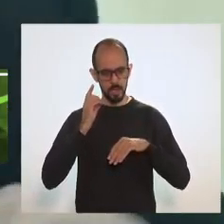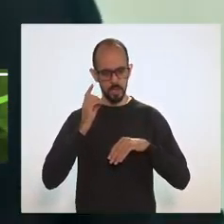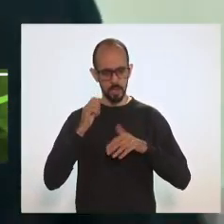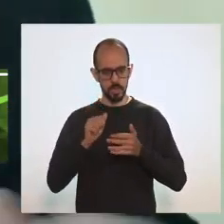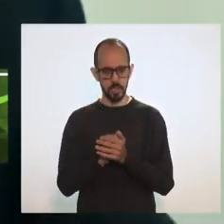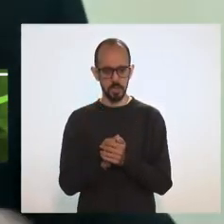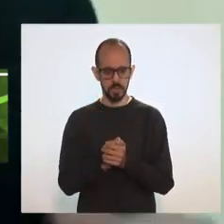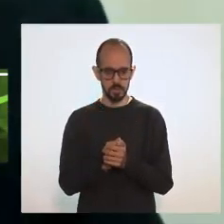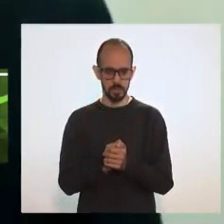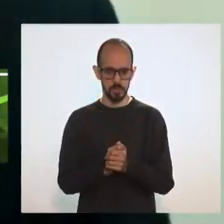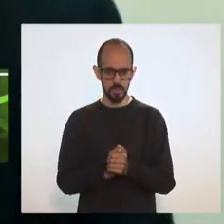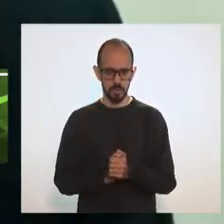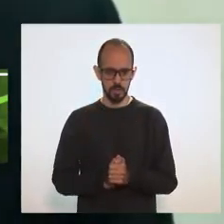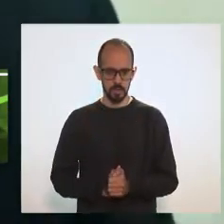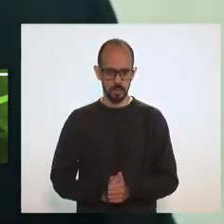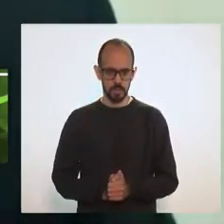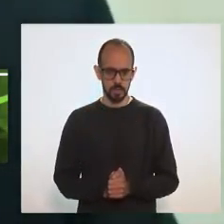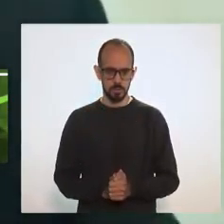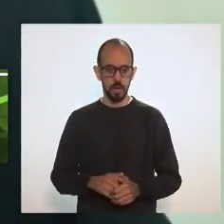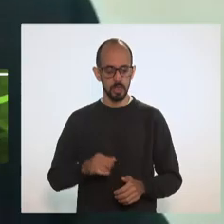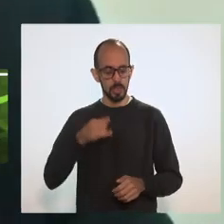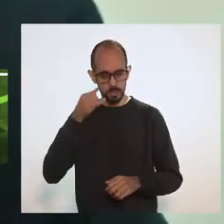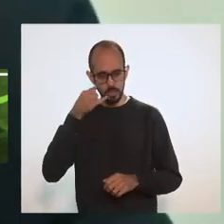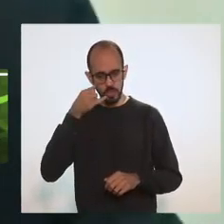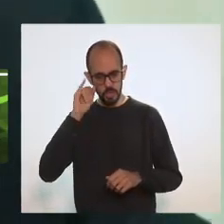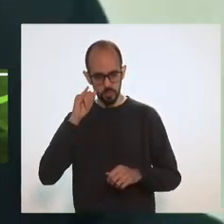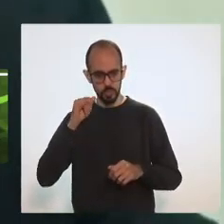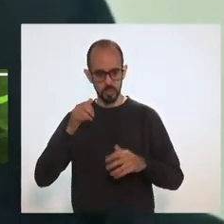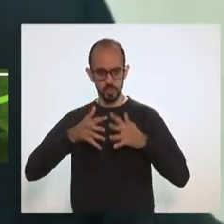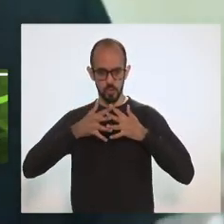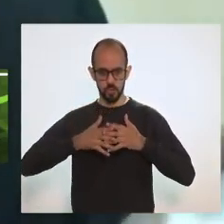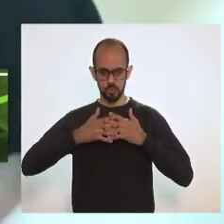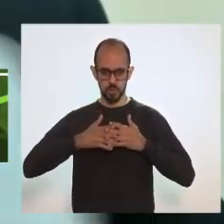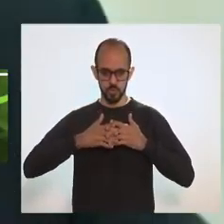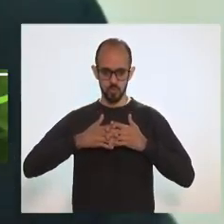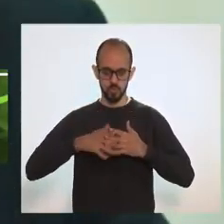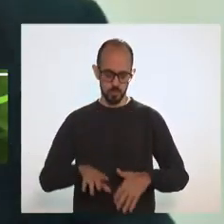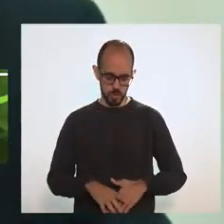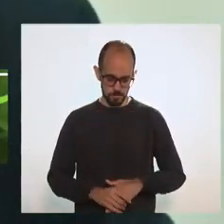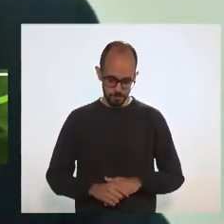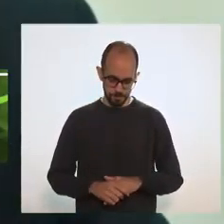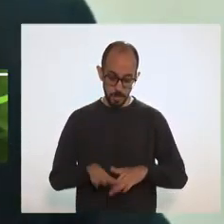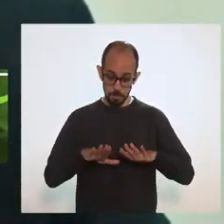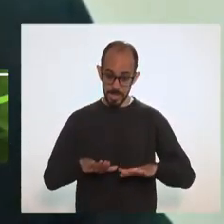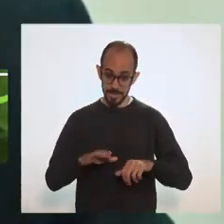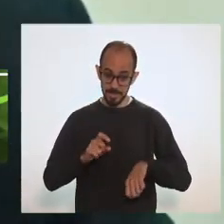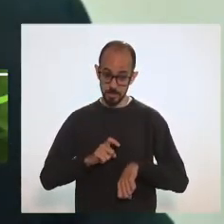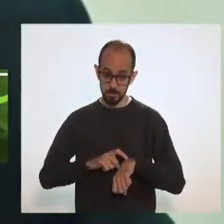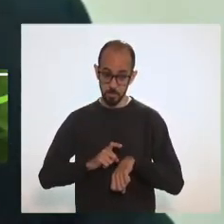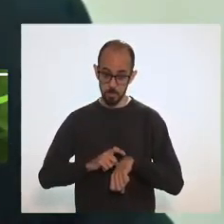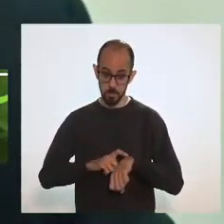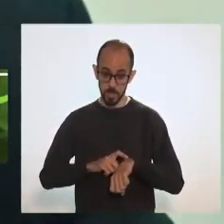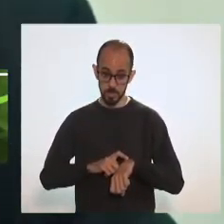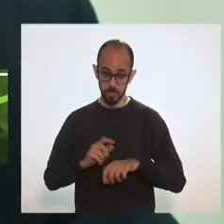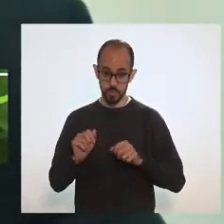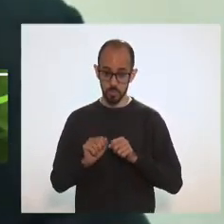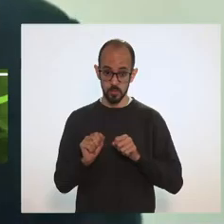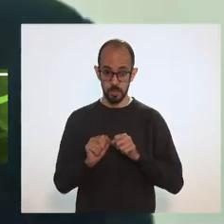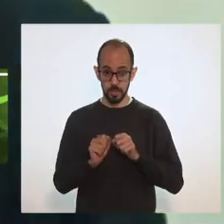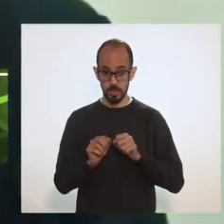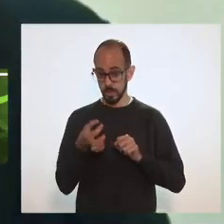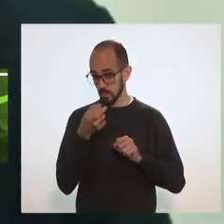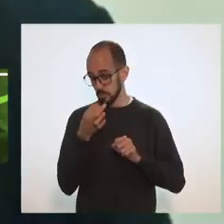indicações. Eu queria fazer um consenso a respeito disso, até para que a gente pudesse fazer isso junto no plenário, para que, respeitando